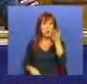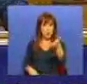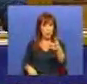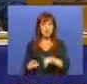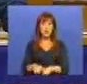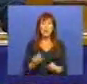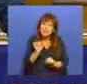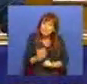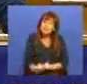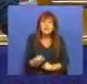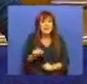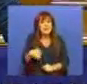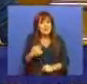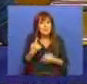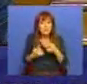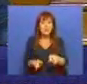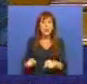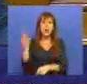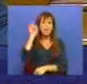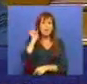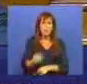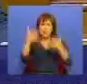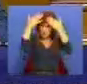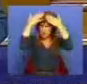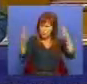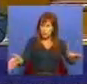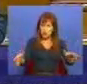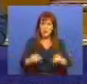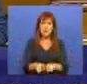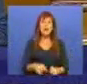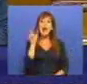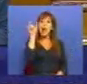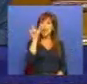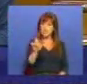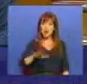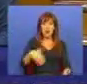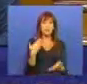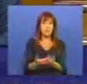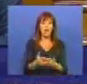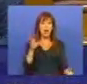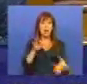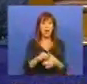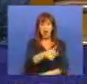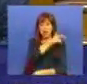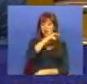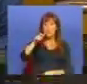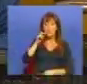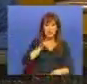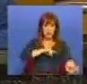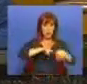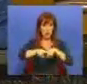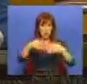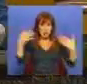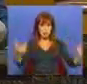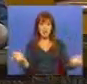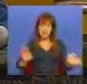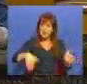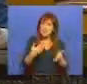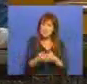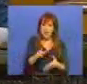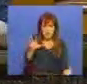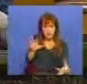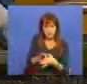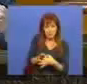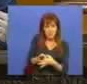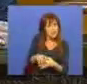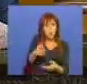em si mesmo o valor da democracia. A palavra dada sobre um compromisso político traz consigo